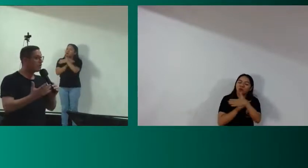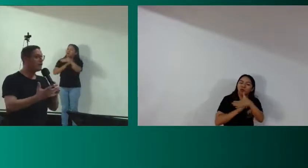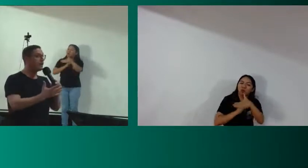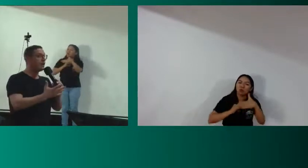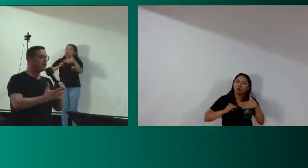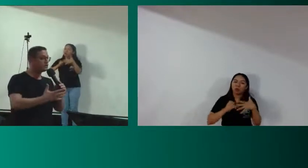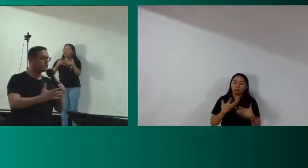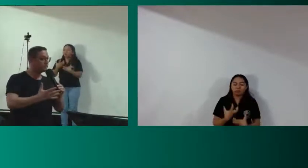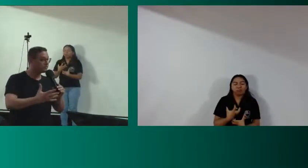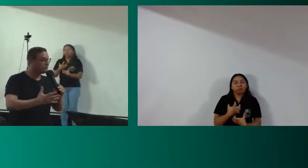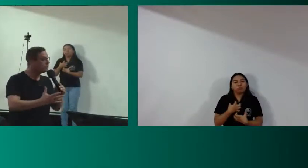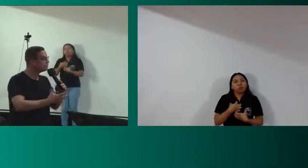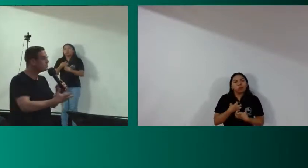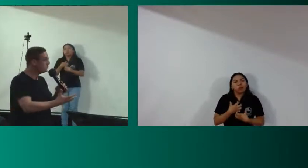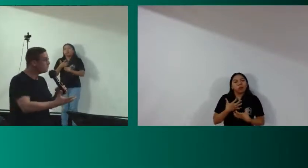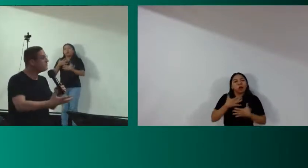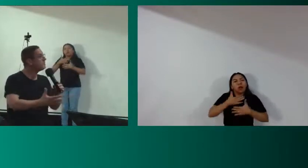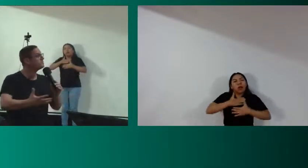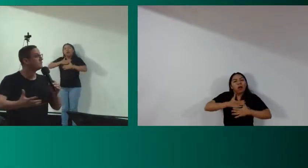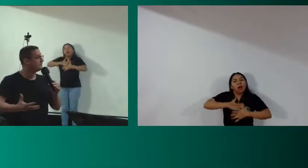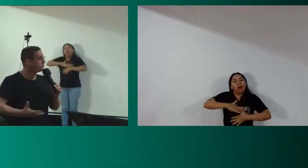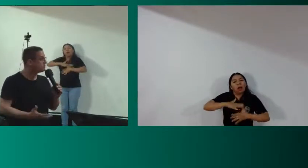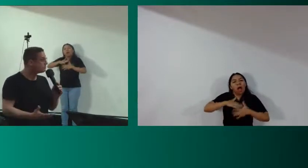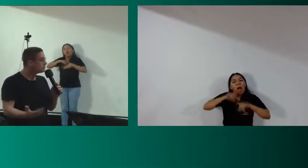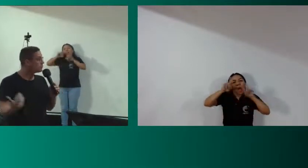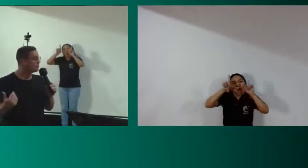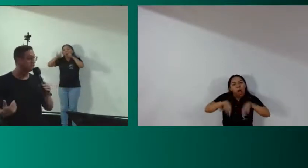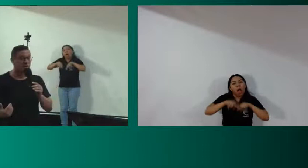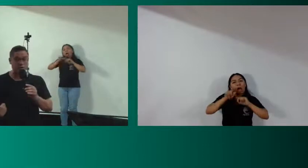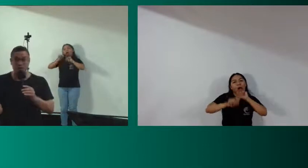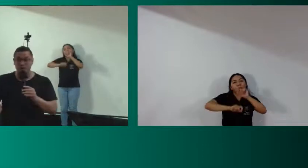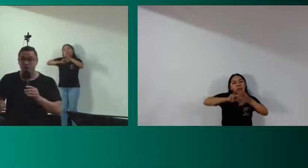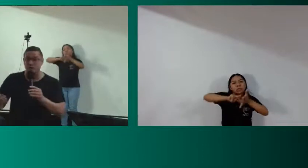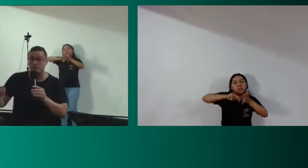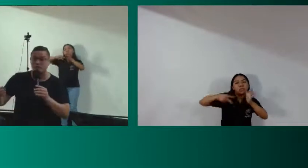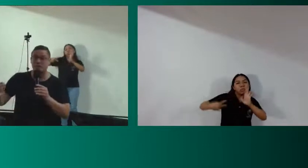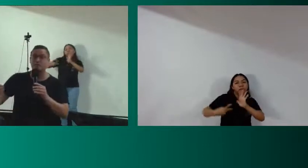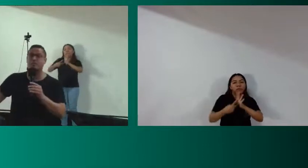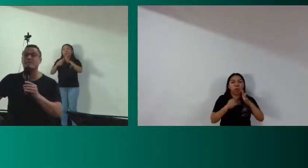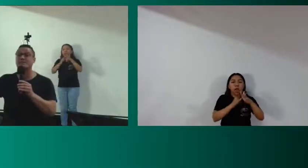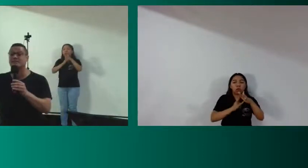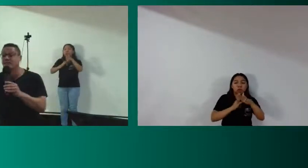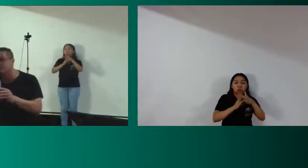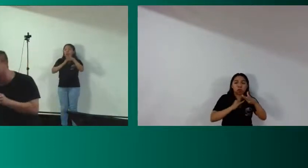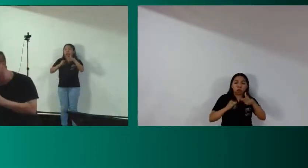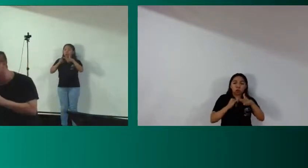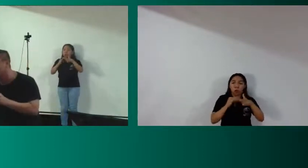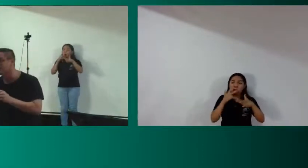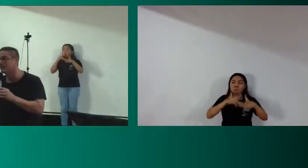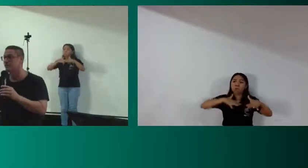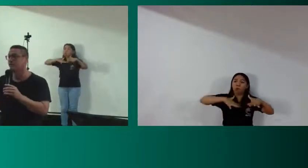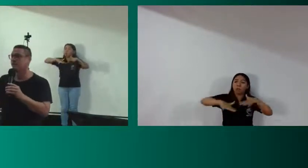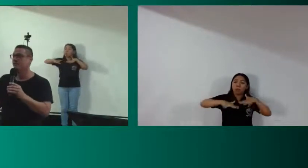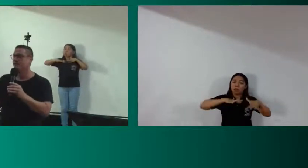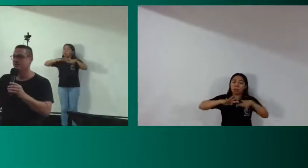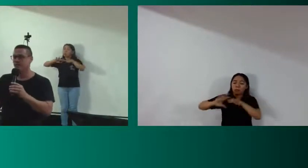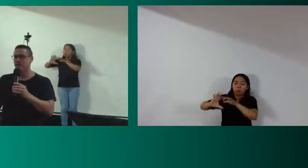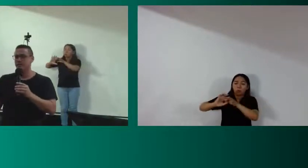isso é a instituição se movimentando dentro de um contexto em que nós estamos precisando